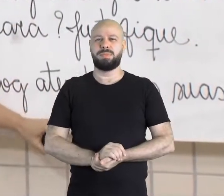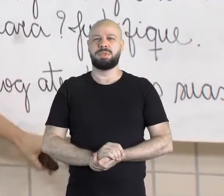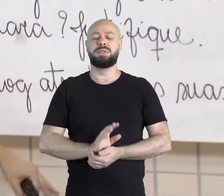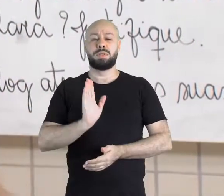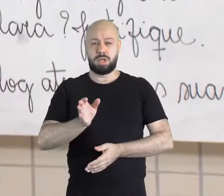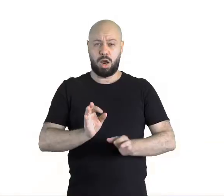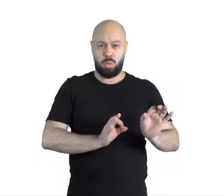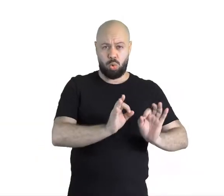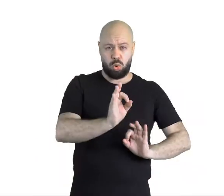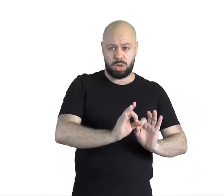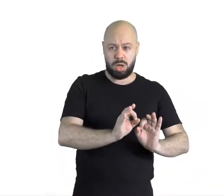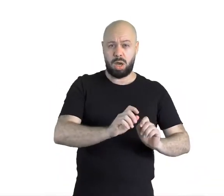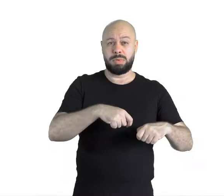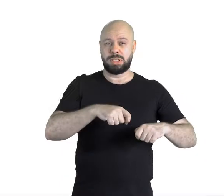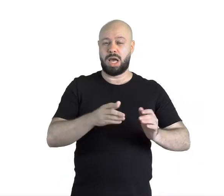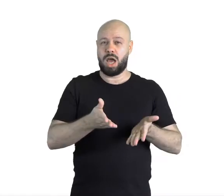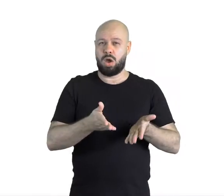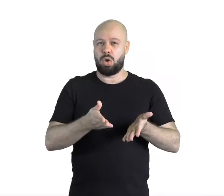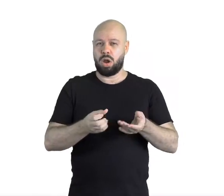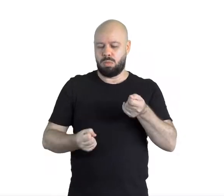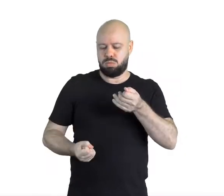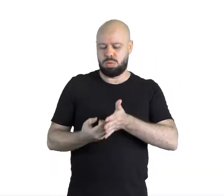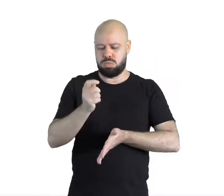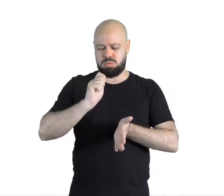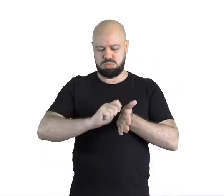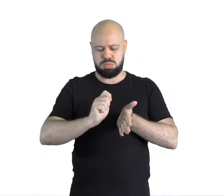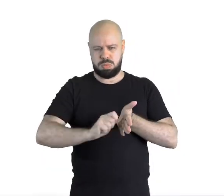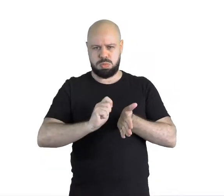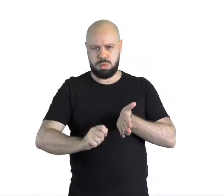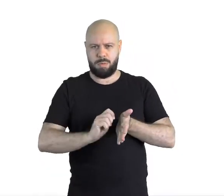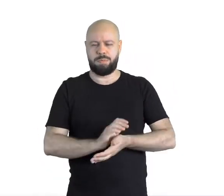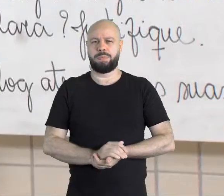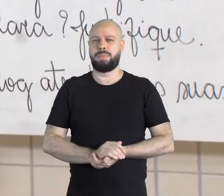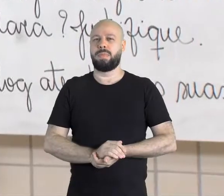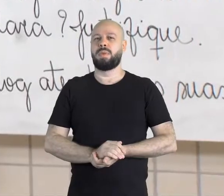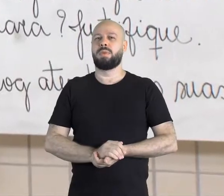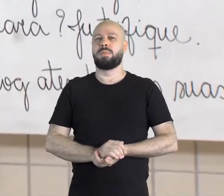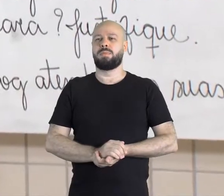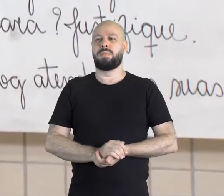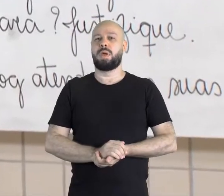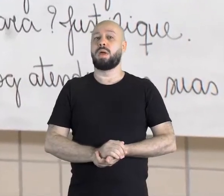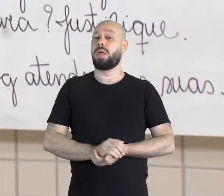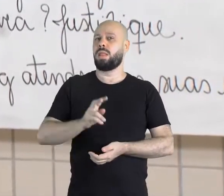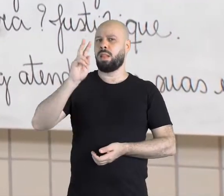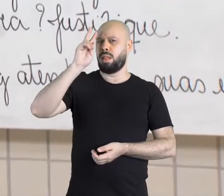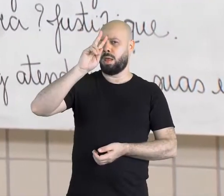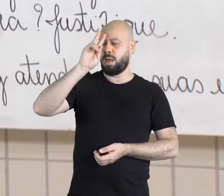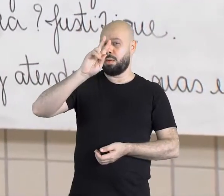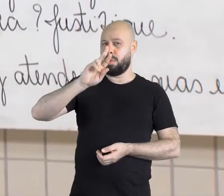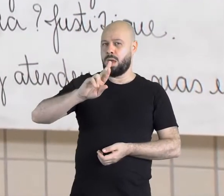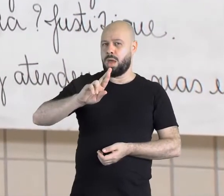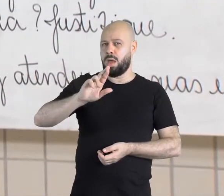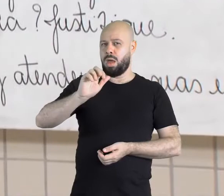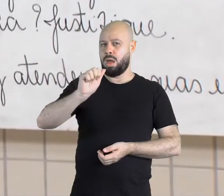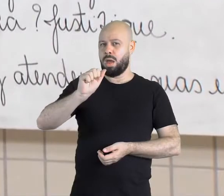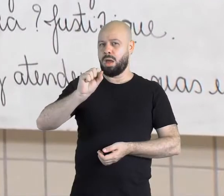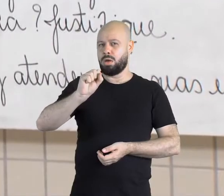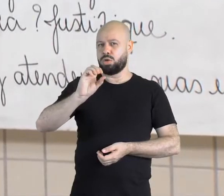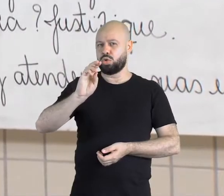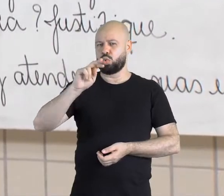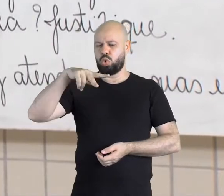planejamento, vamos passar para a produção textual. Lembrando, rascunho, vocês estão na fase do